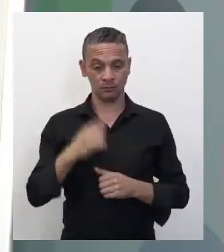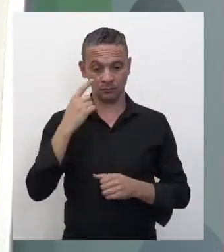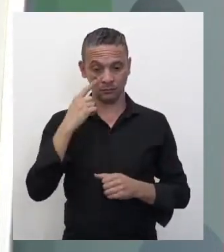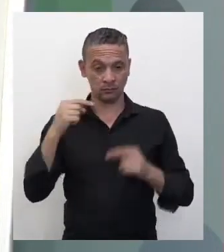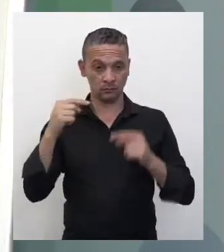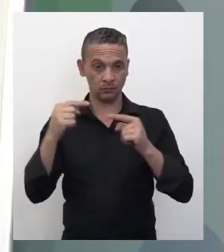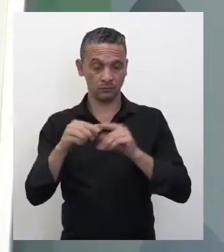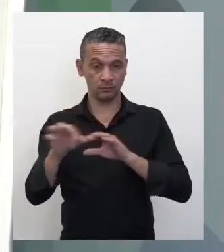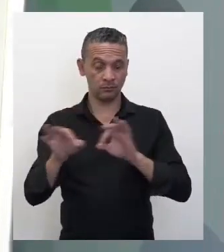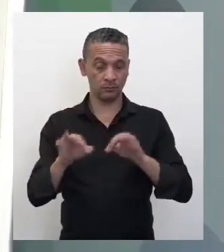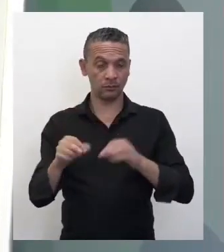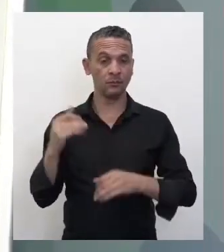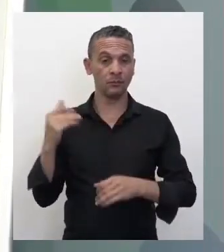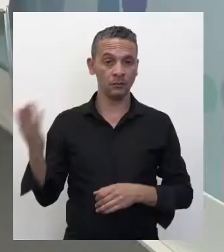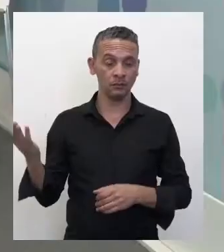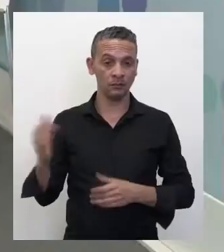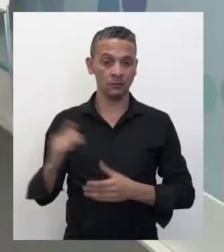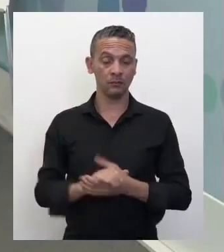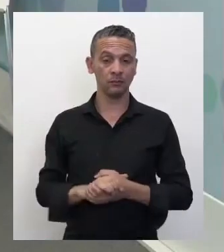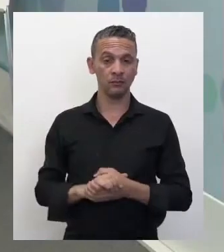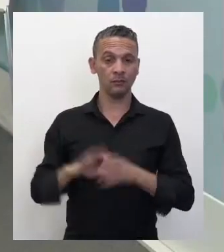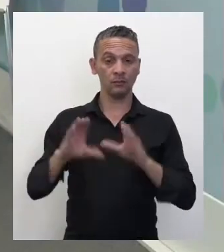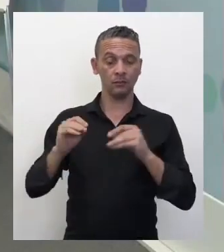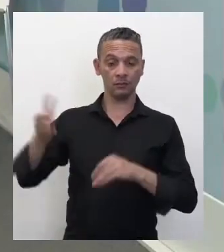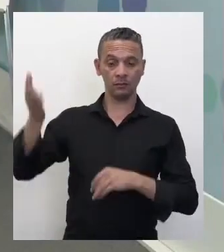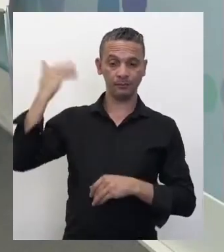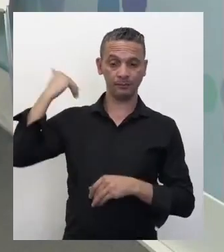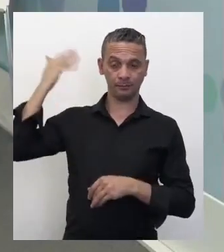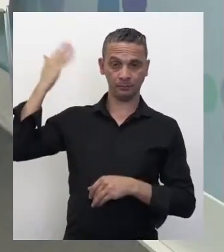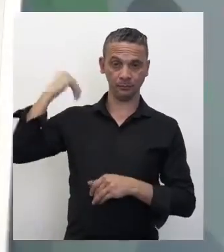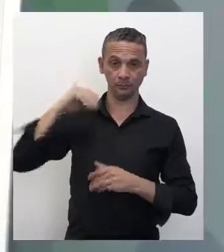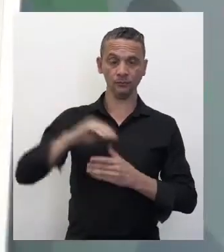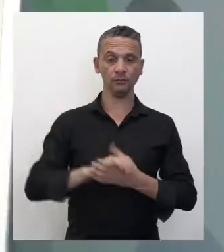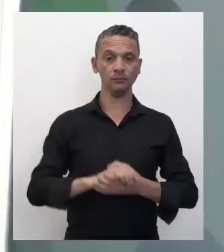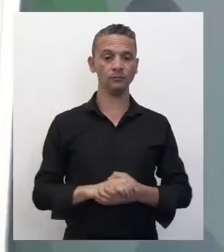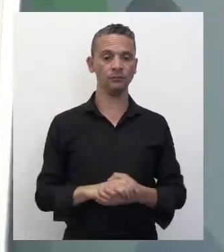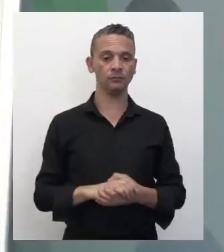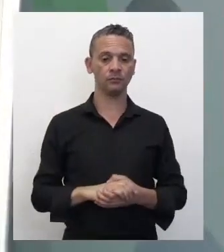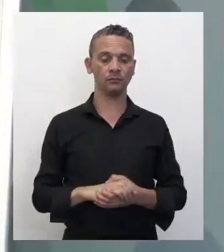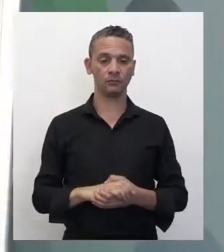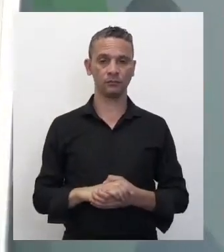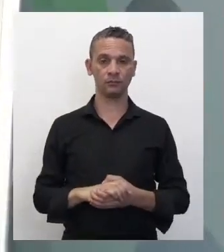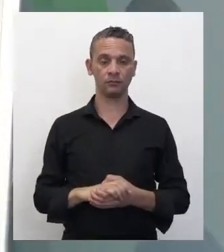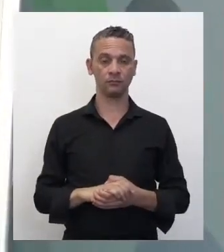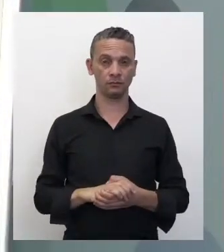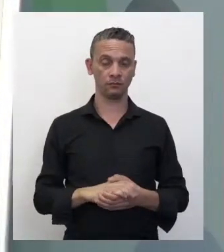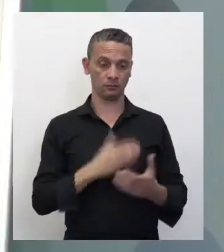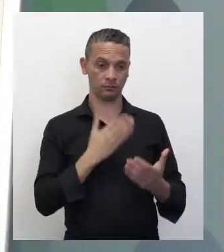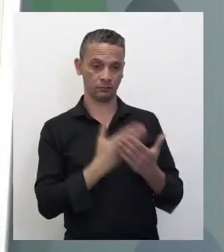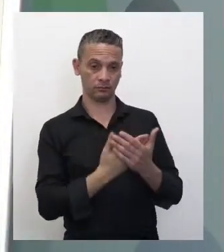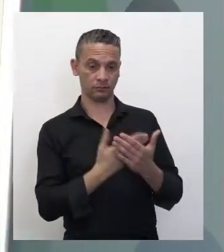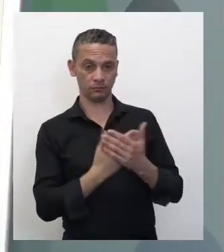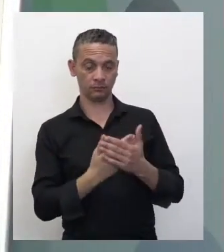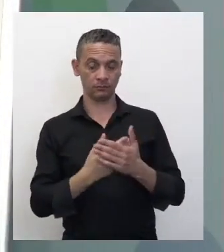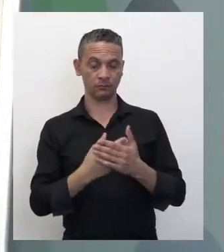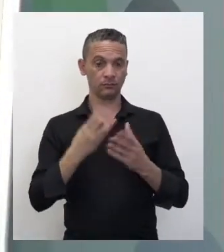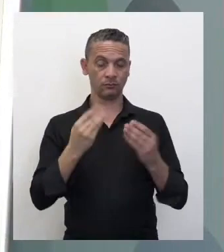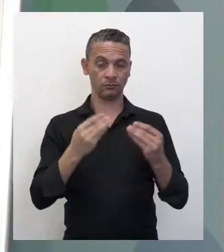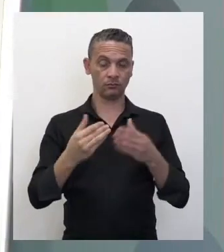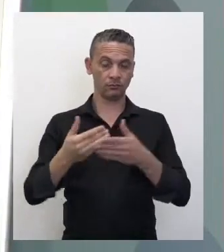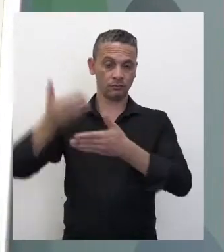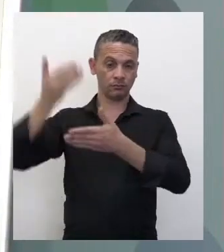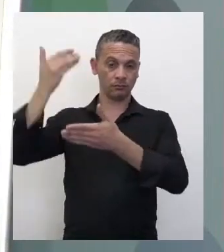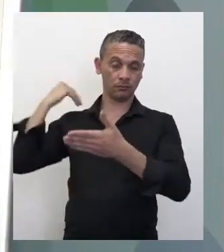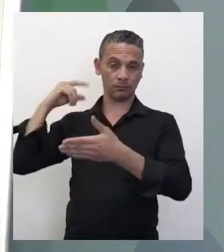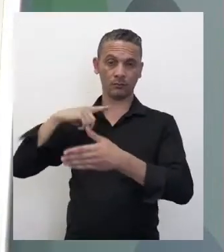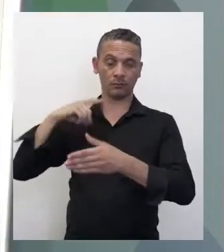night, Ed, o que é isso? Na noite passada. He studied hard last night. Ele estudou duro, ele estudou com afinco. Na noite passada. Na noite passada.